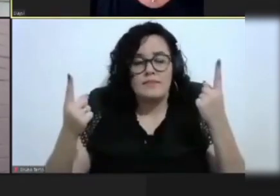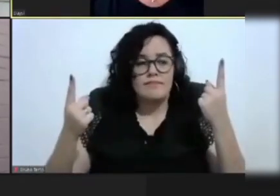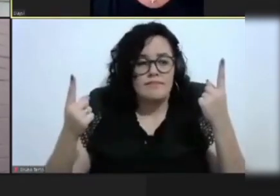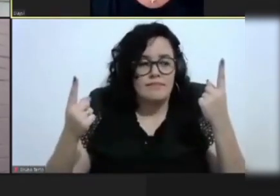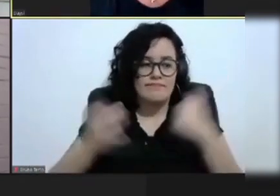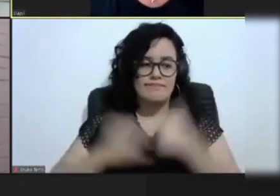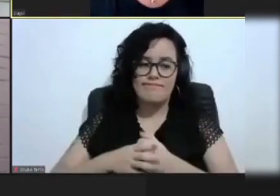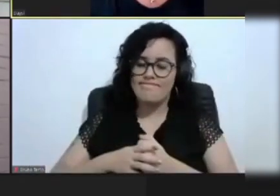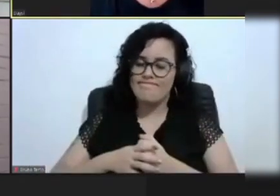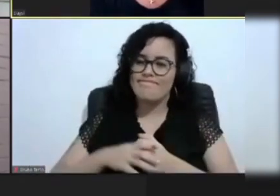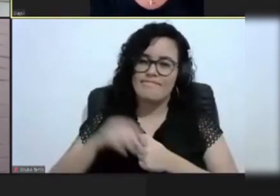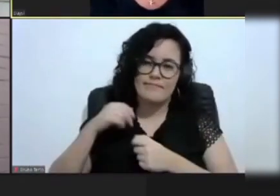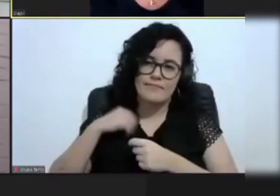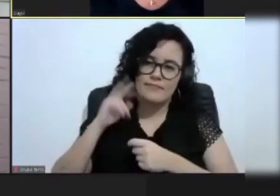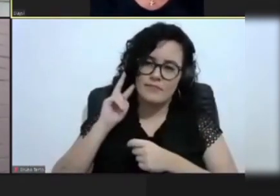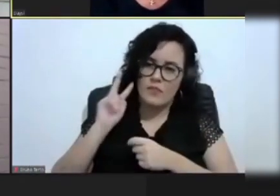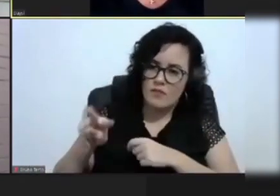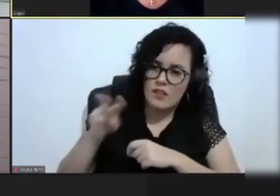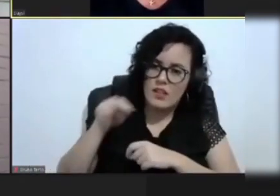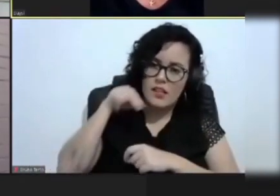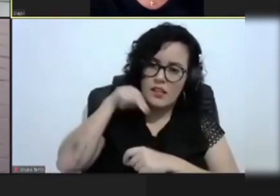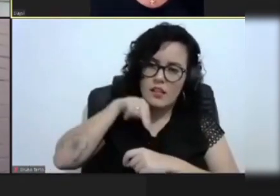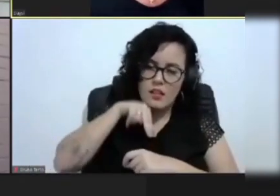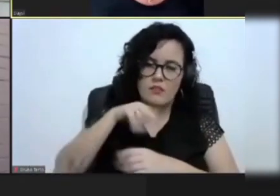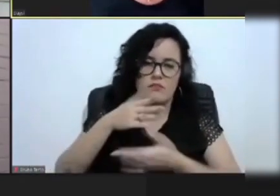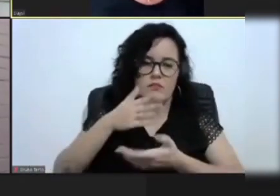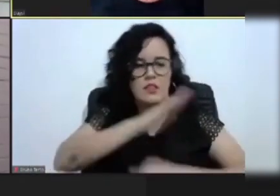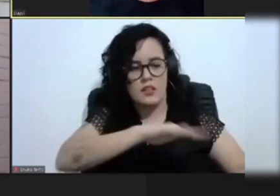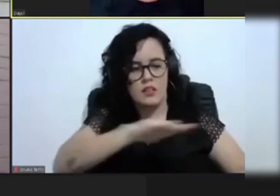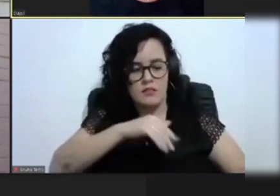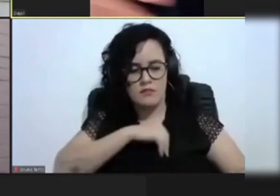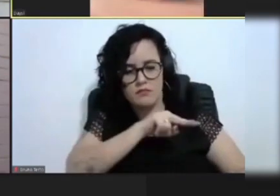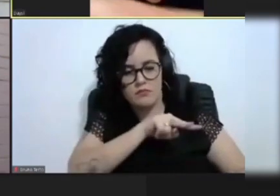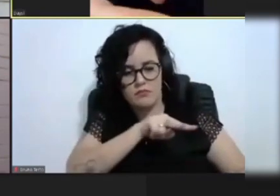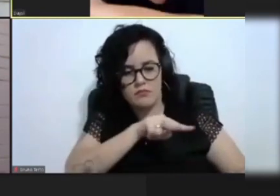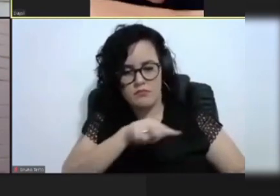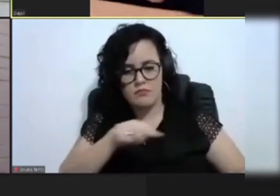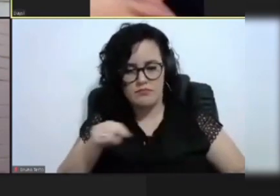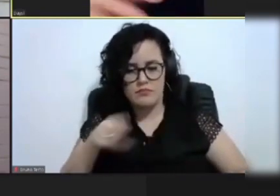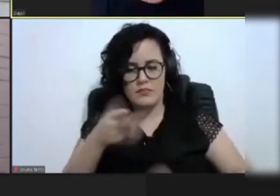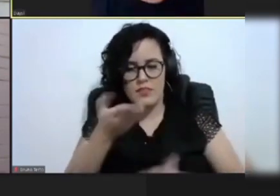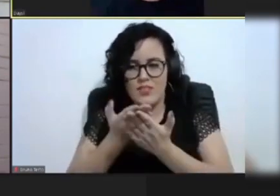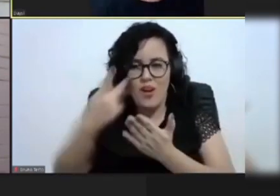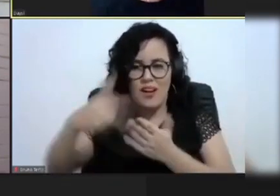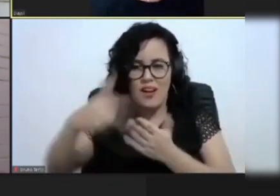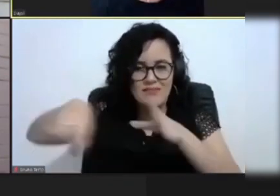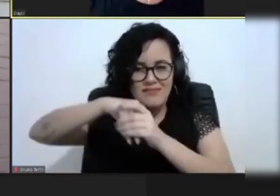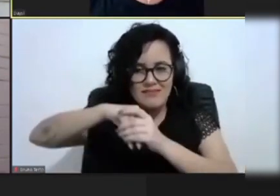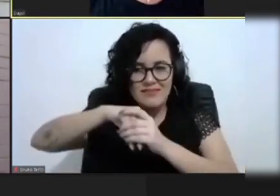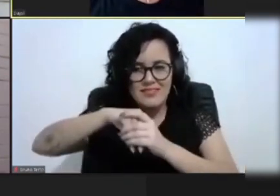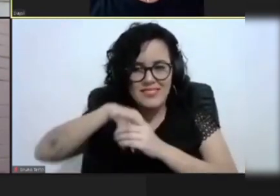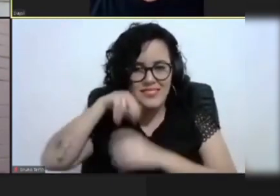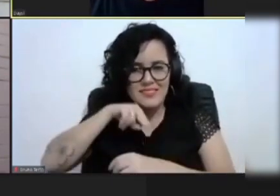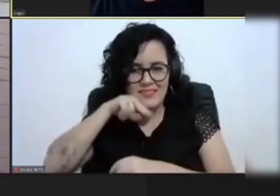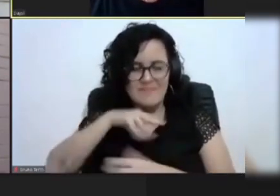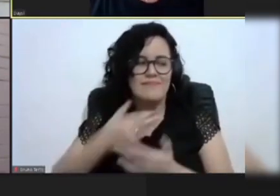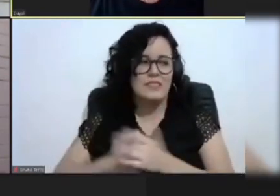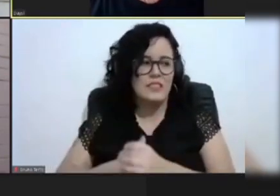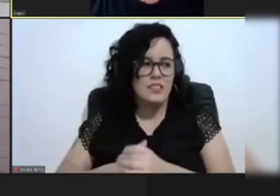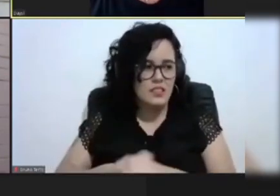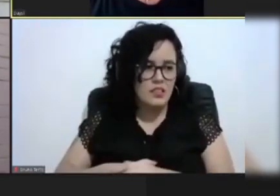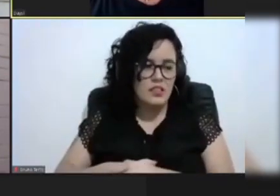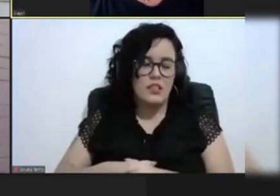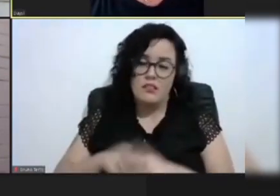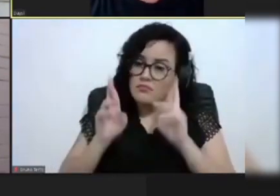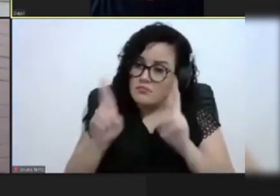olhando, claro, né, o neto que eu tenho, as crianças da escola dele, e torcendo